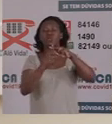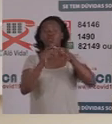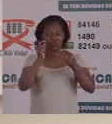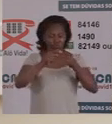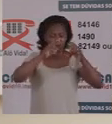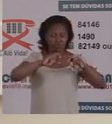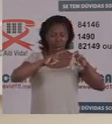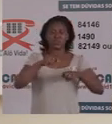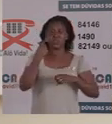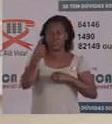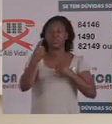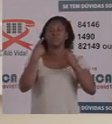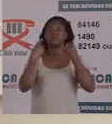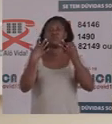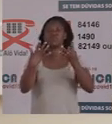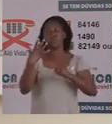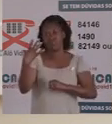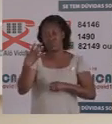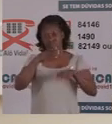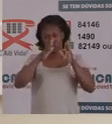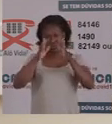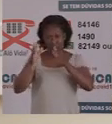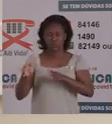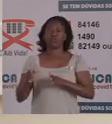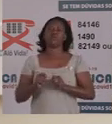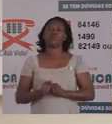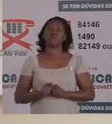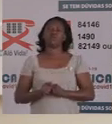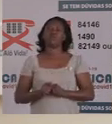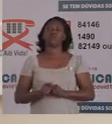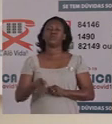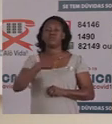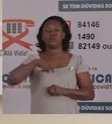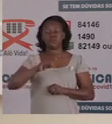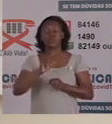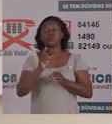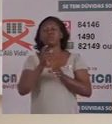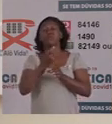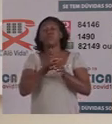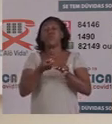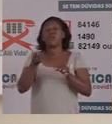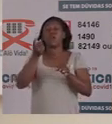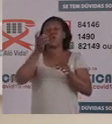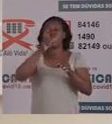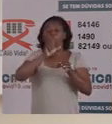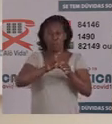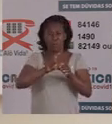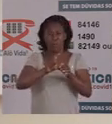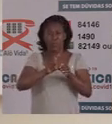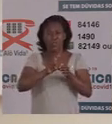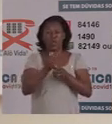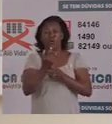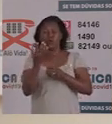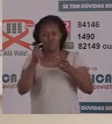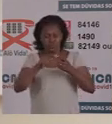indivíduos. Portanto, embora nós tenhamos aumentado muito o número de testes realizados, o número de